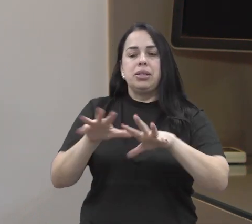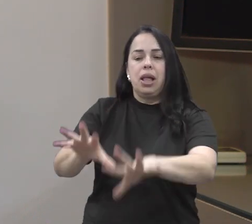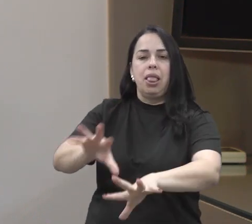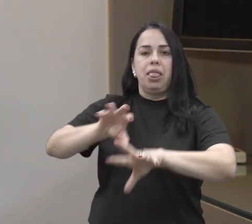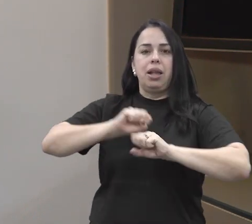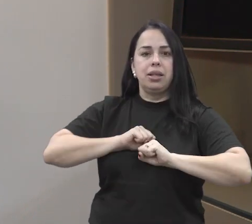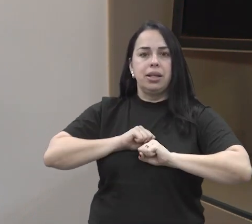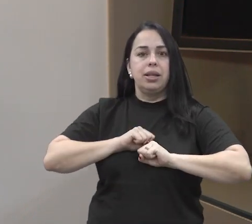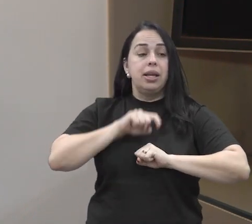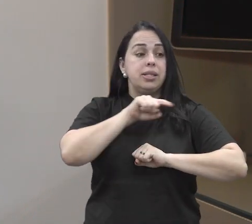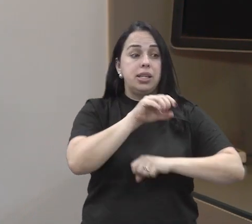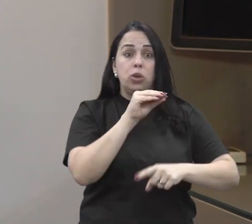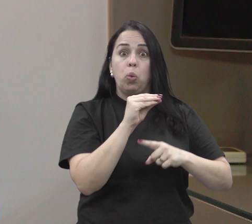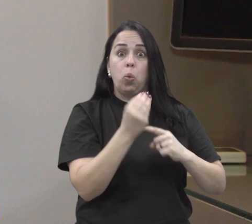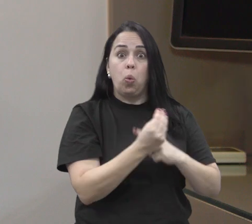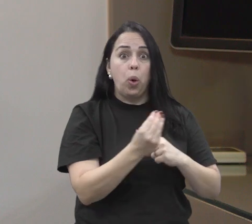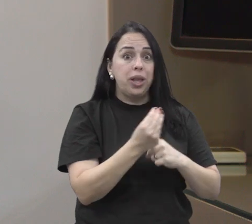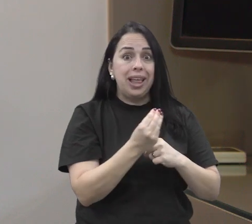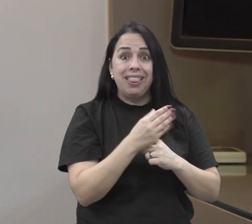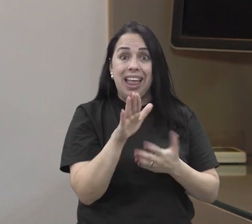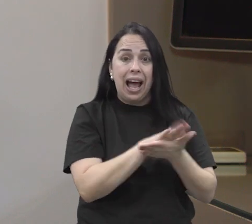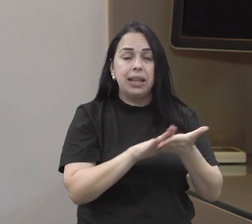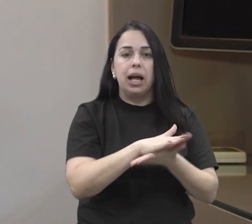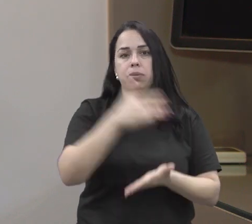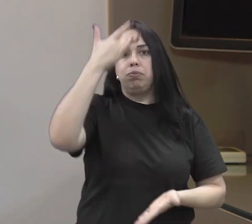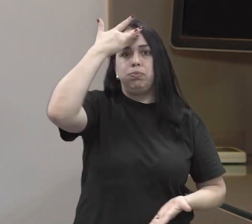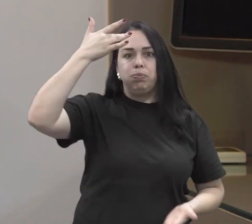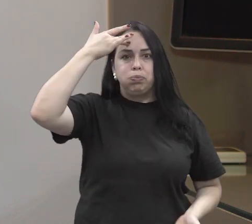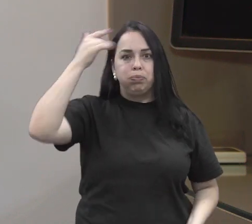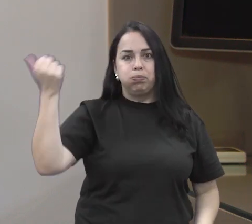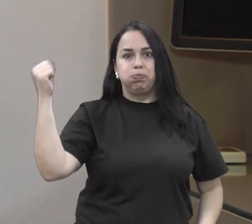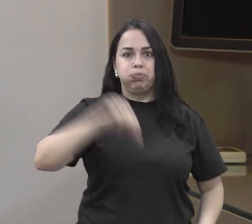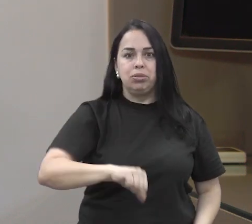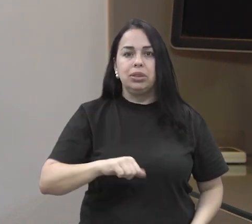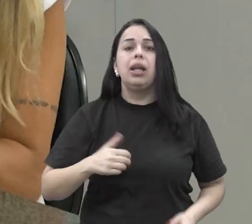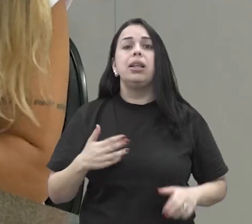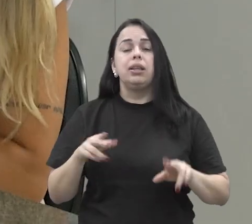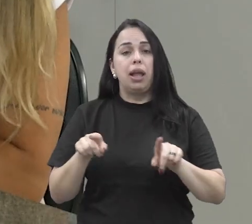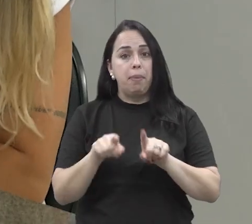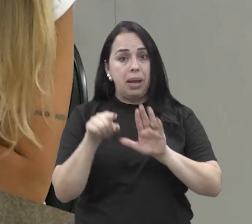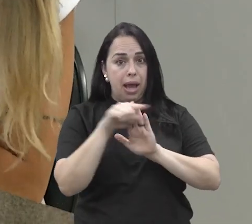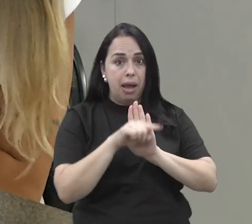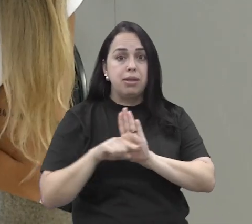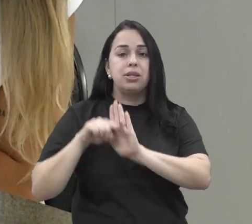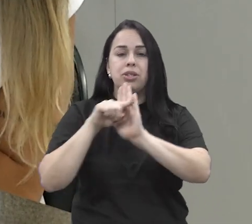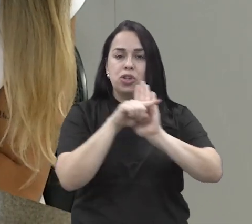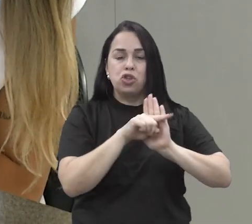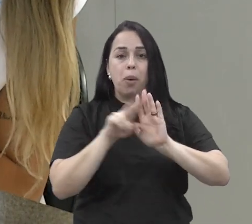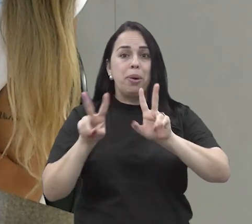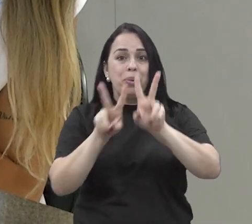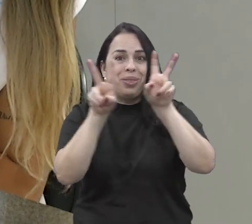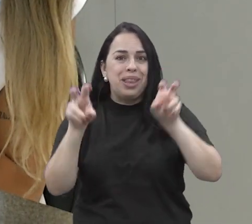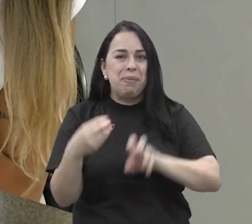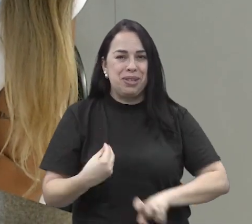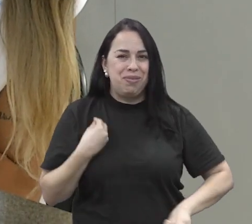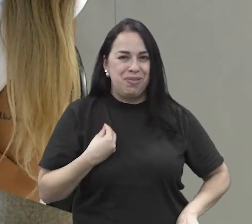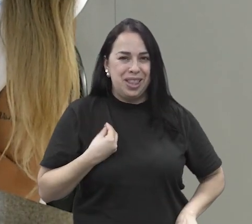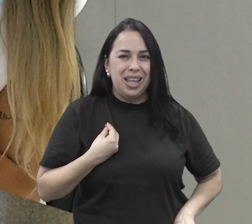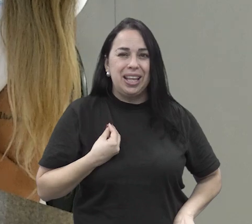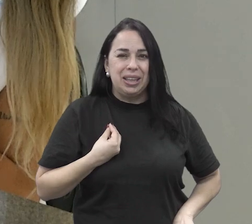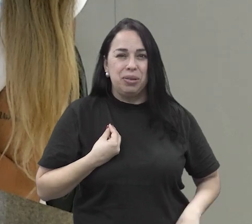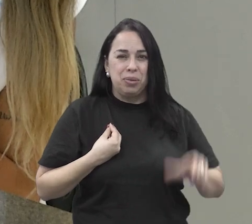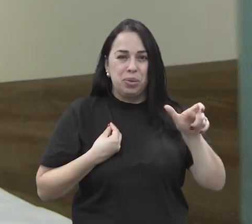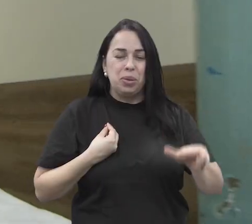incorporando isso, né? E se ele não está se cuidando, o mundo mental acaba sendo afetado. A pesquisa intitulada Qualidade de Vida